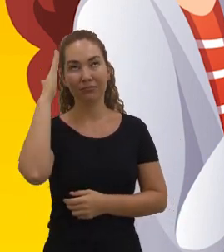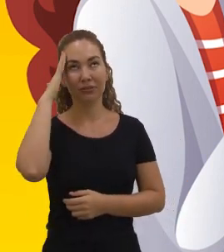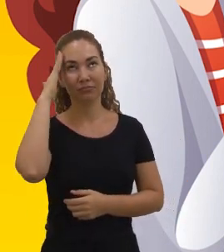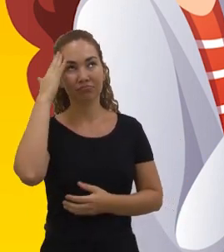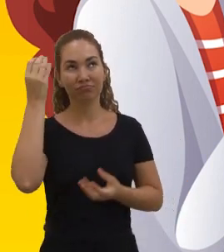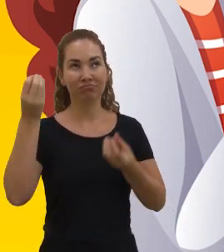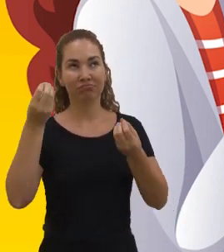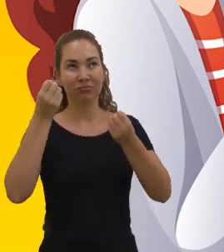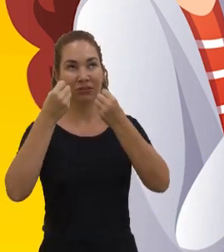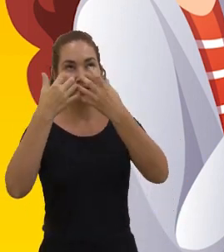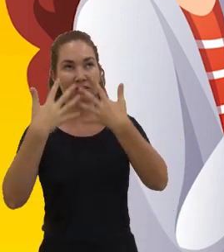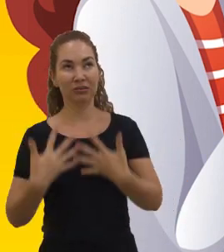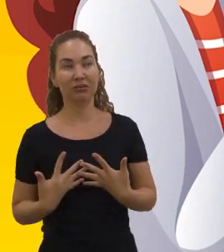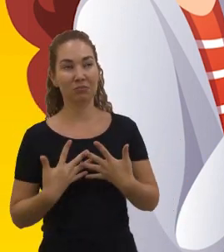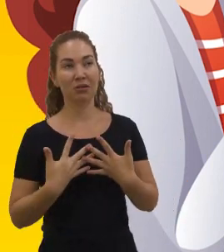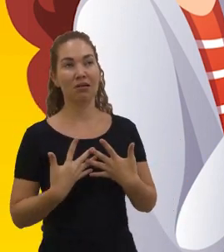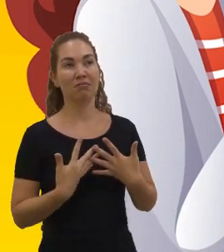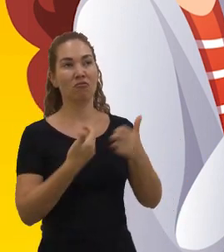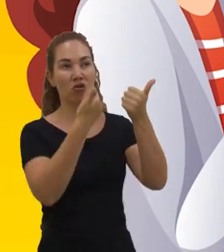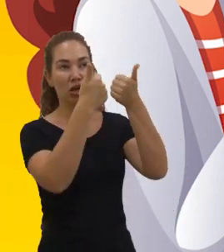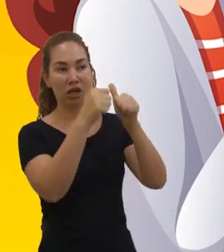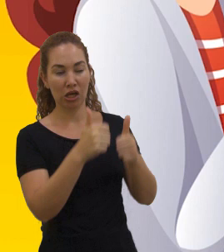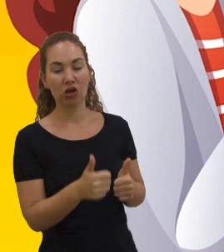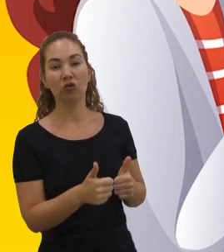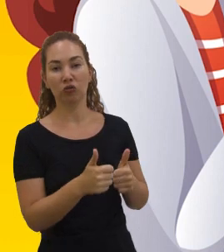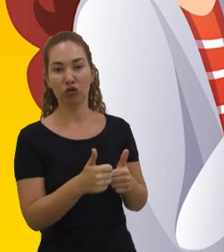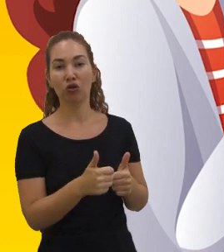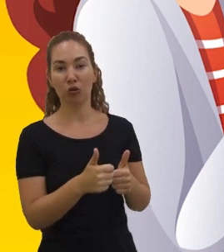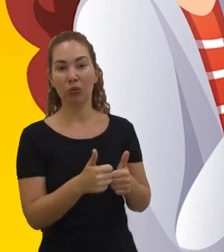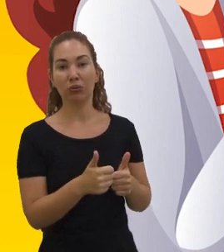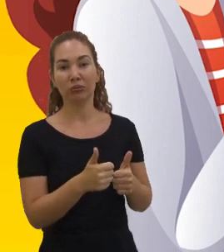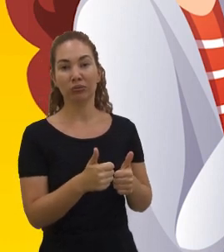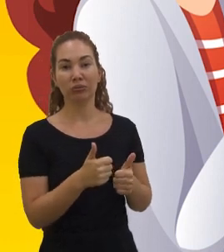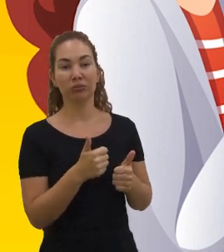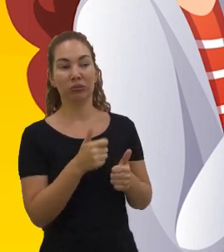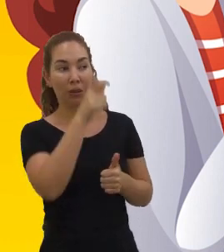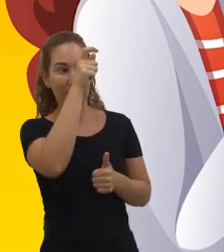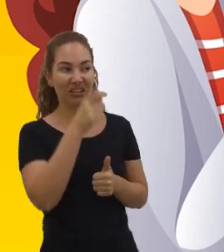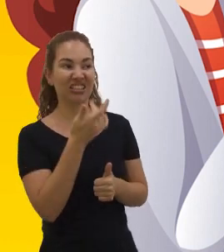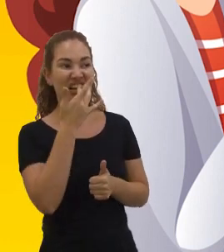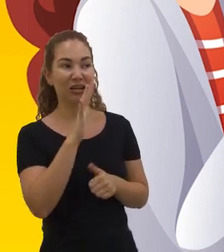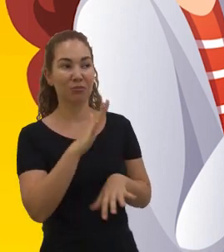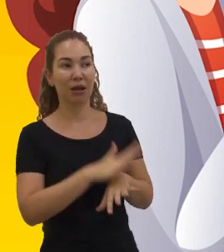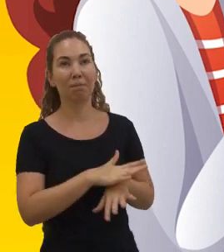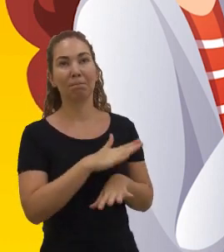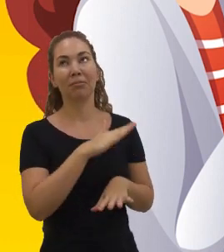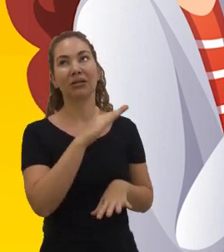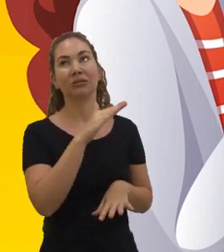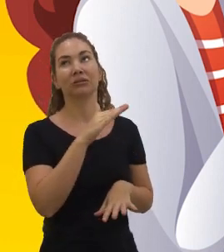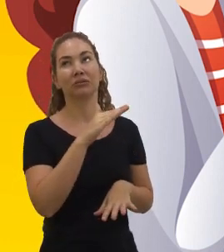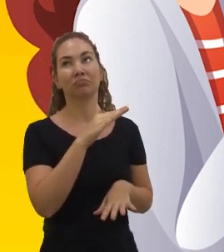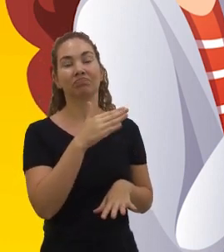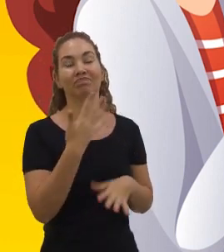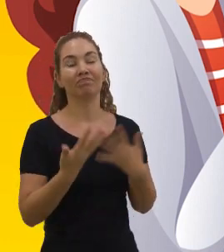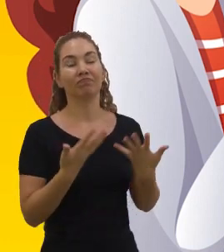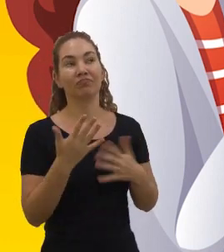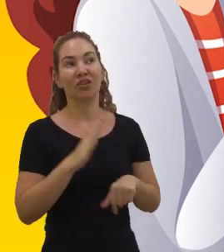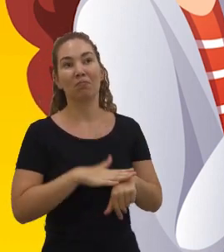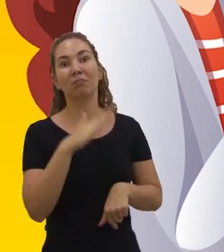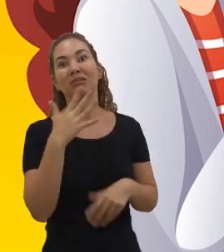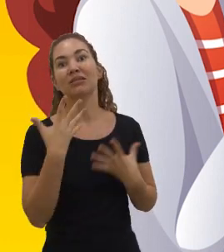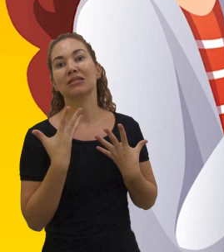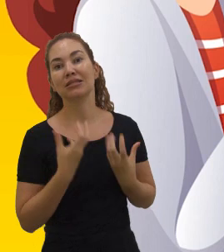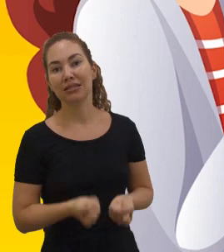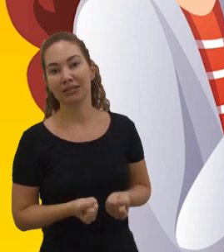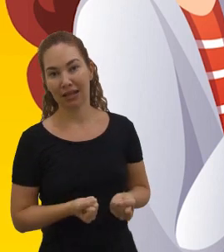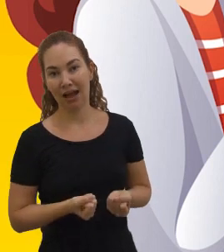a explicação é que a imagem do ser branco é mais, mais